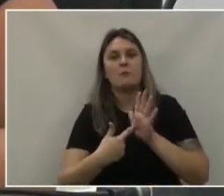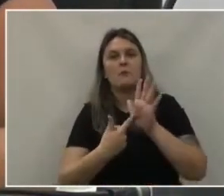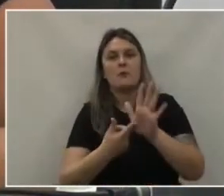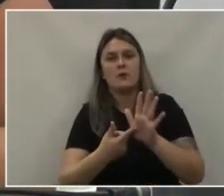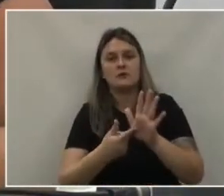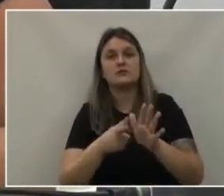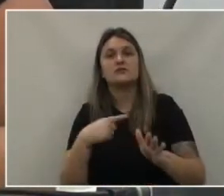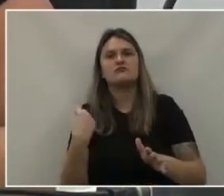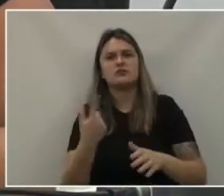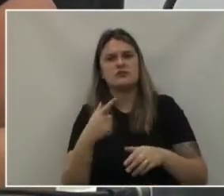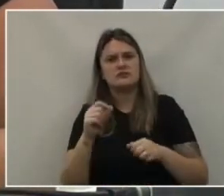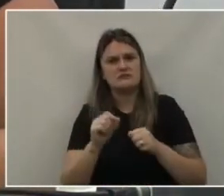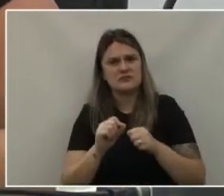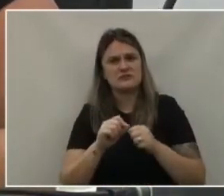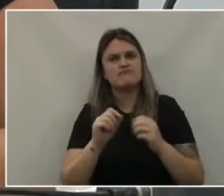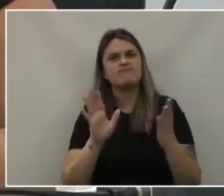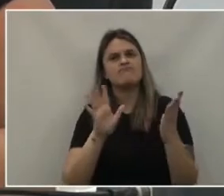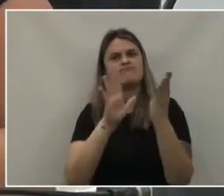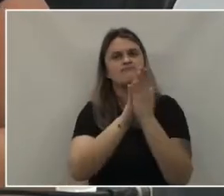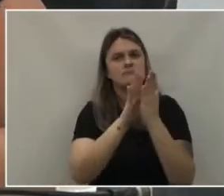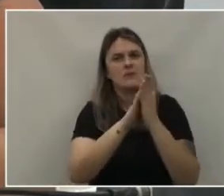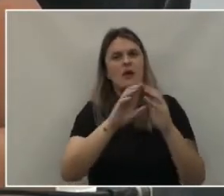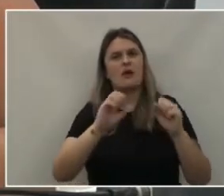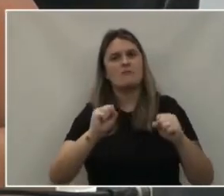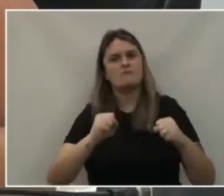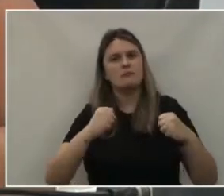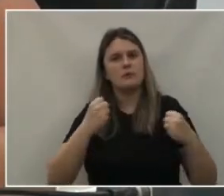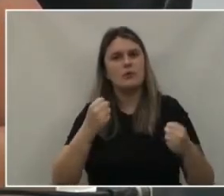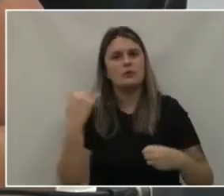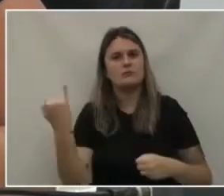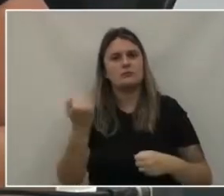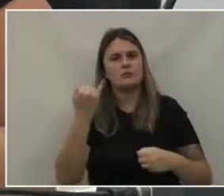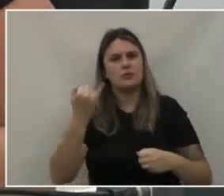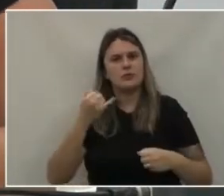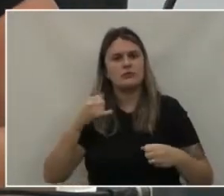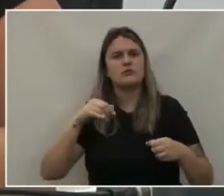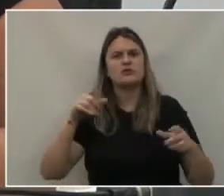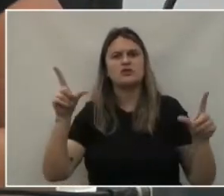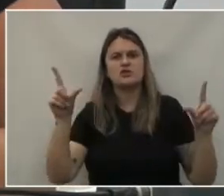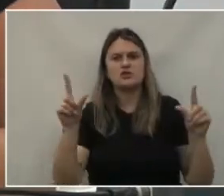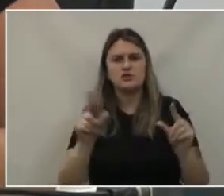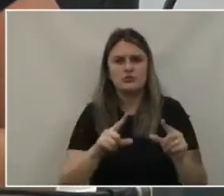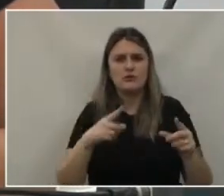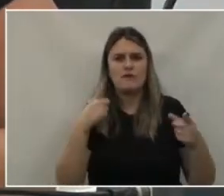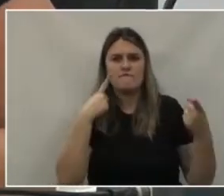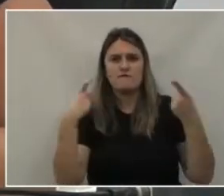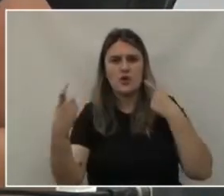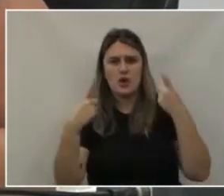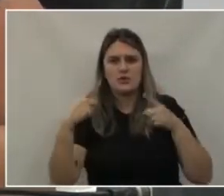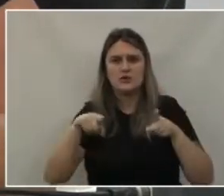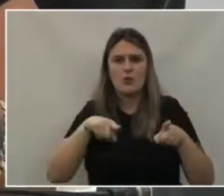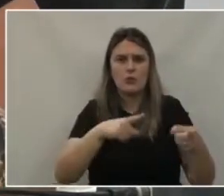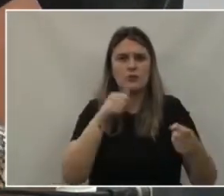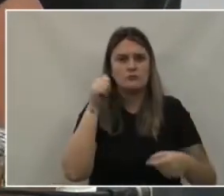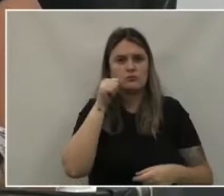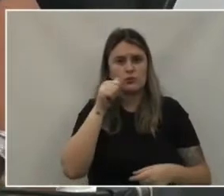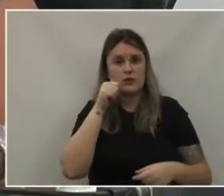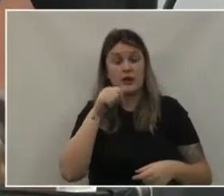mostrando que a gente tem que fazer uma frente muito importante de combate à violência feminina. Essa vez